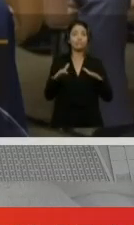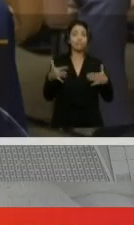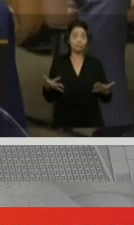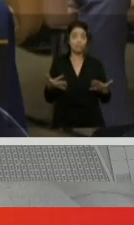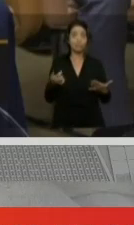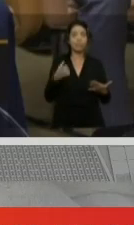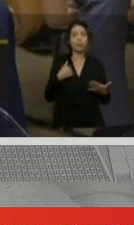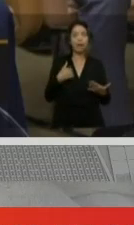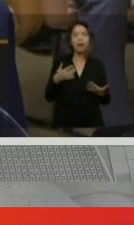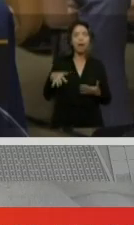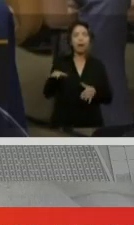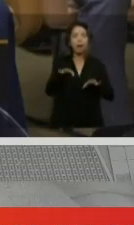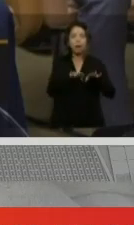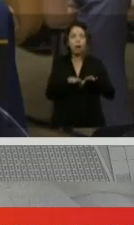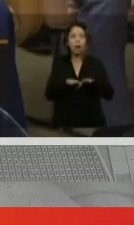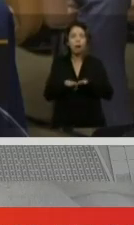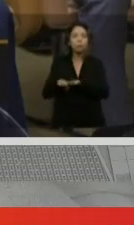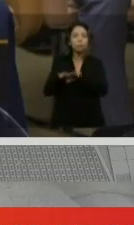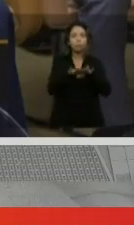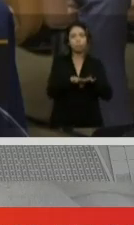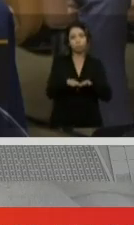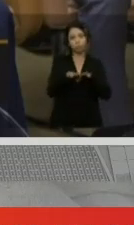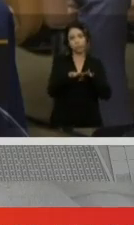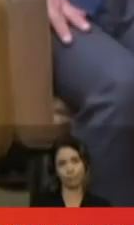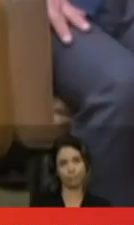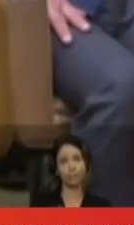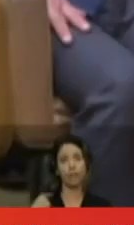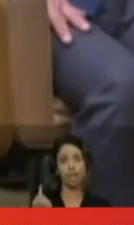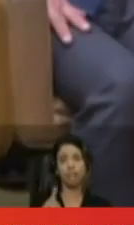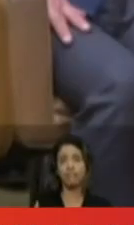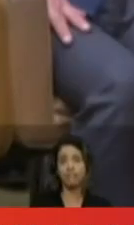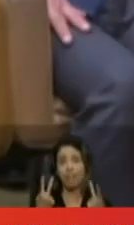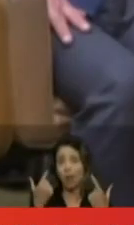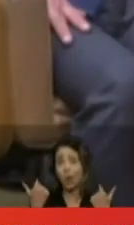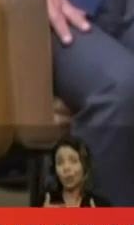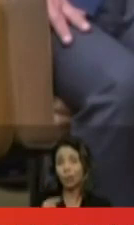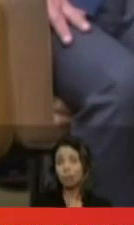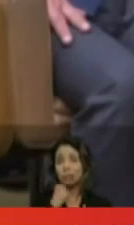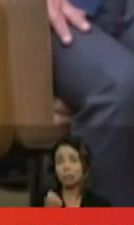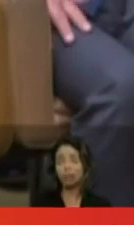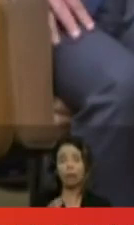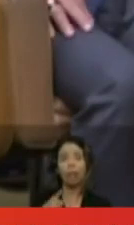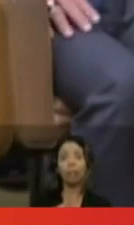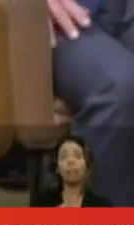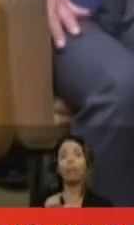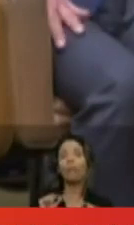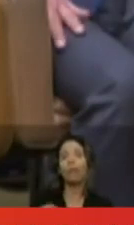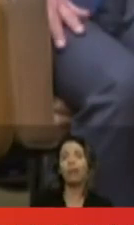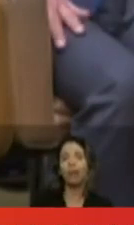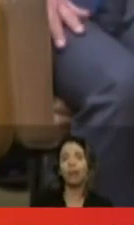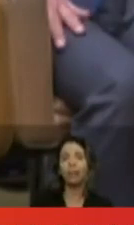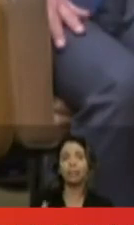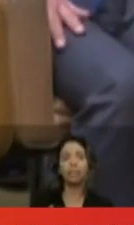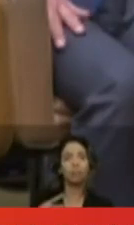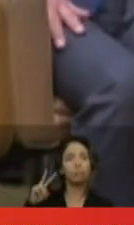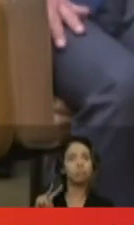horas e 7 minutos para vocês que estão ligados aqui na Jovem Pan. Desculpa interrompê-los. Eu queria pedir para o Alexandre Borges entrar aqui na conversa,